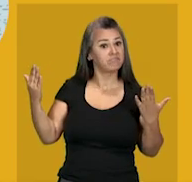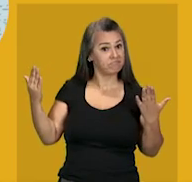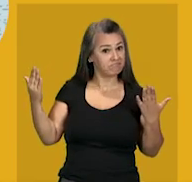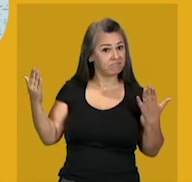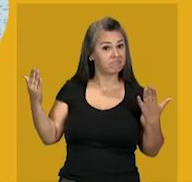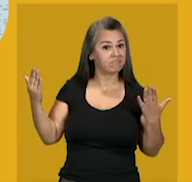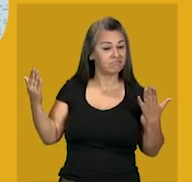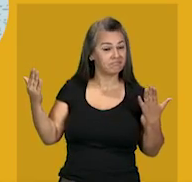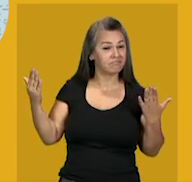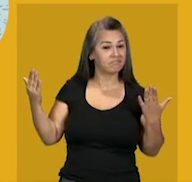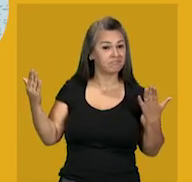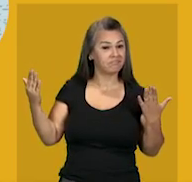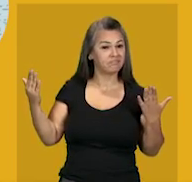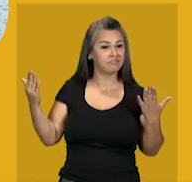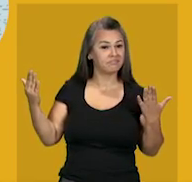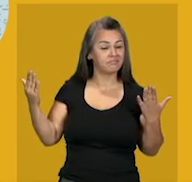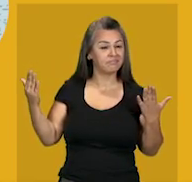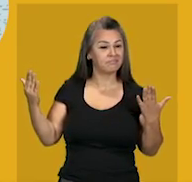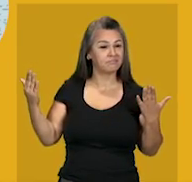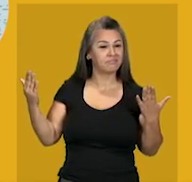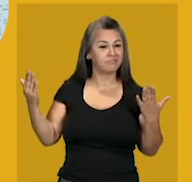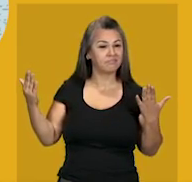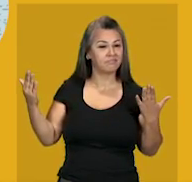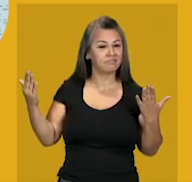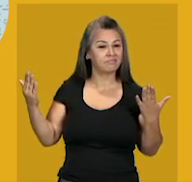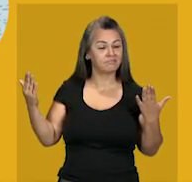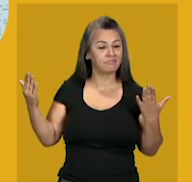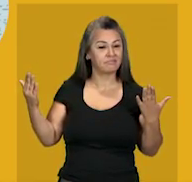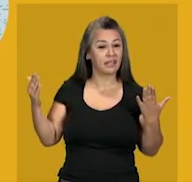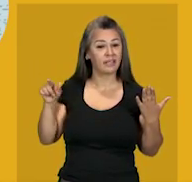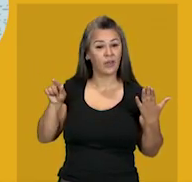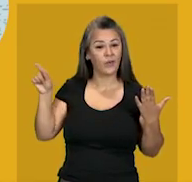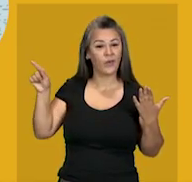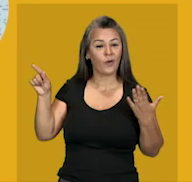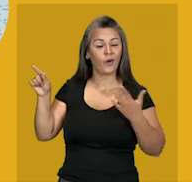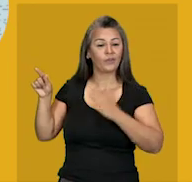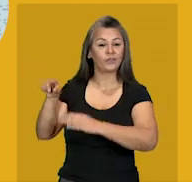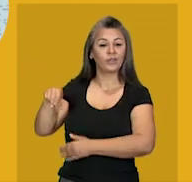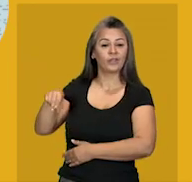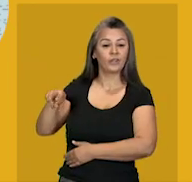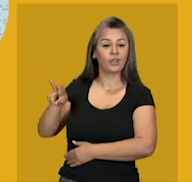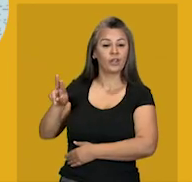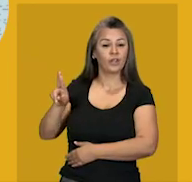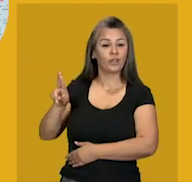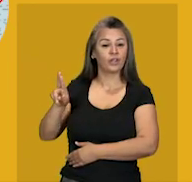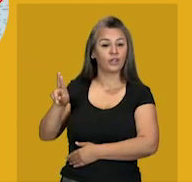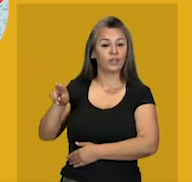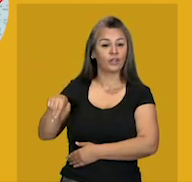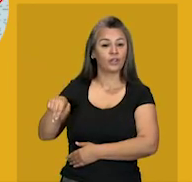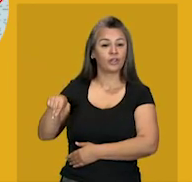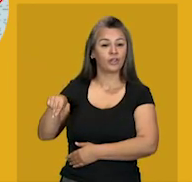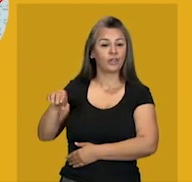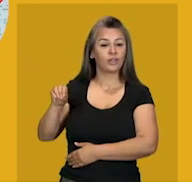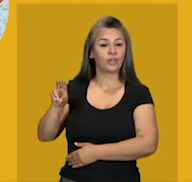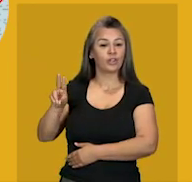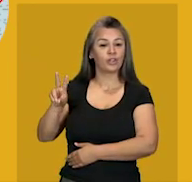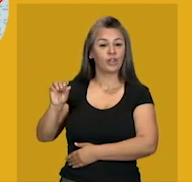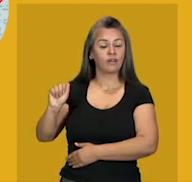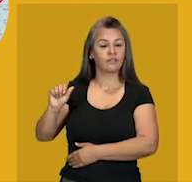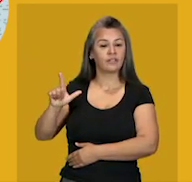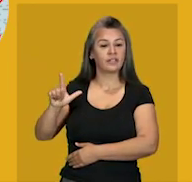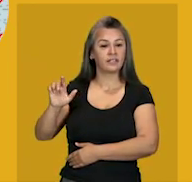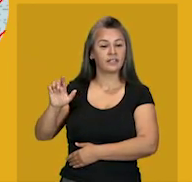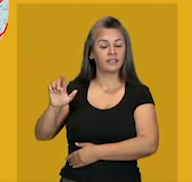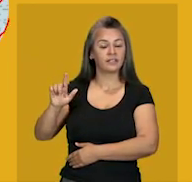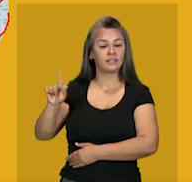está aqui a sudeste da Austrália, e os demais vários